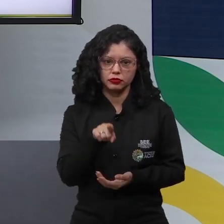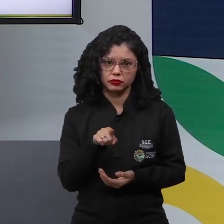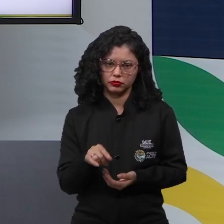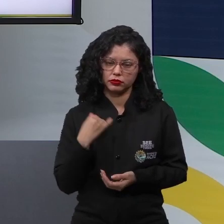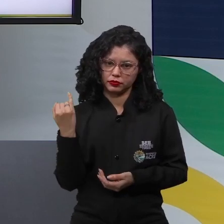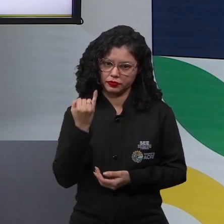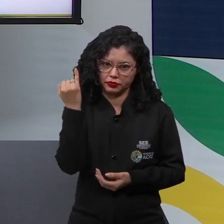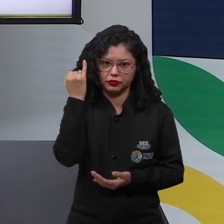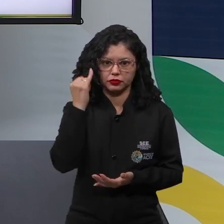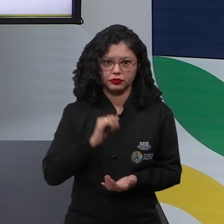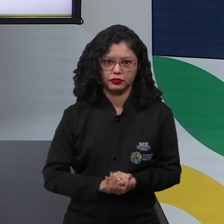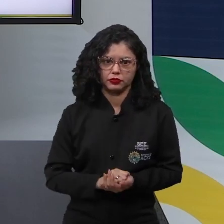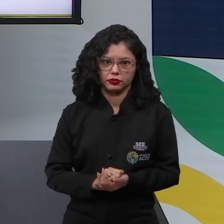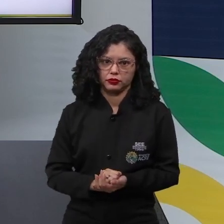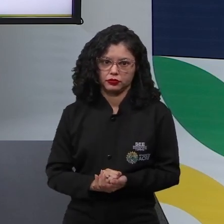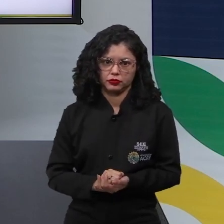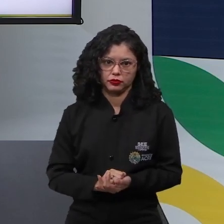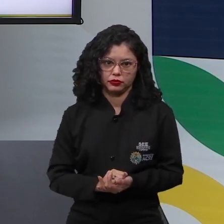super importante na